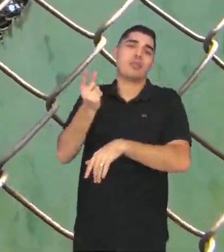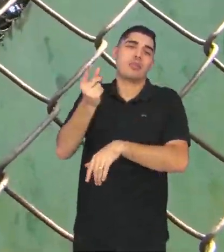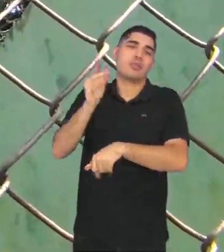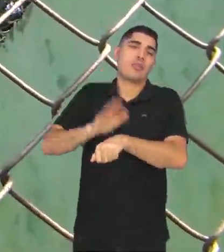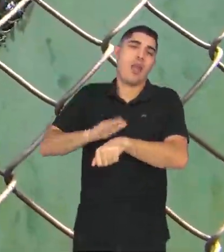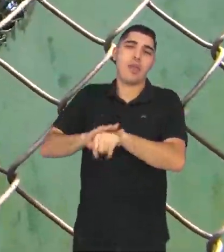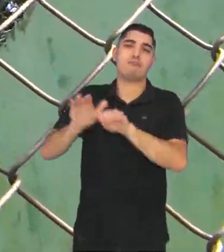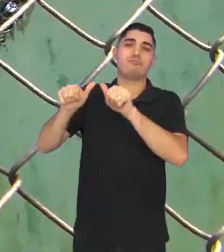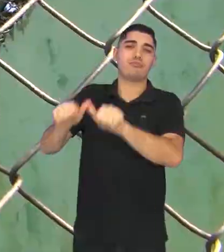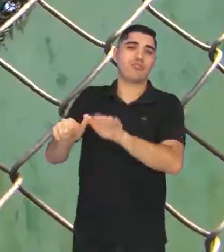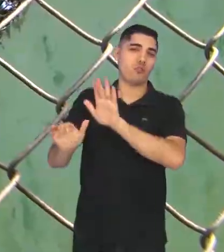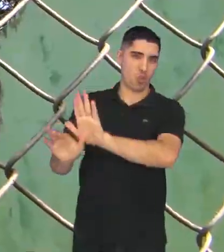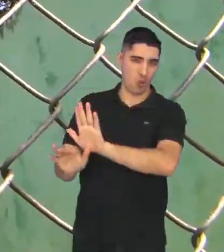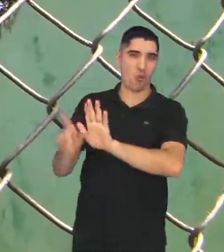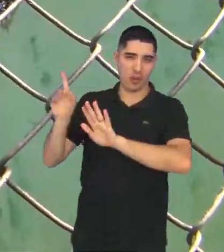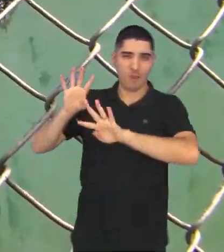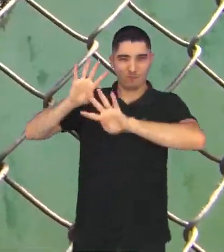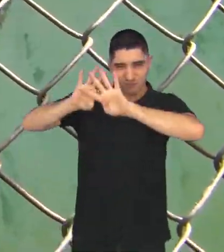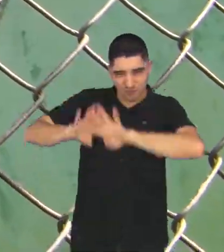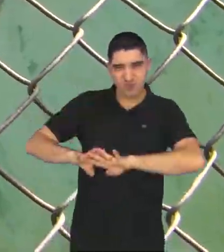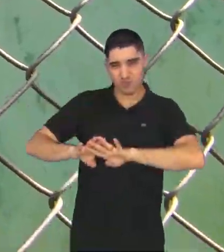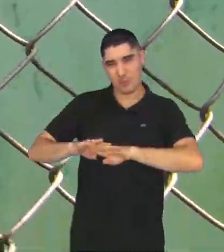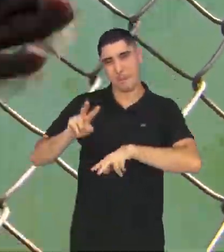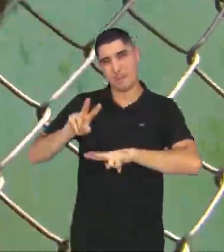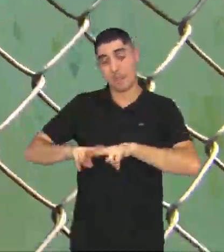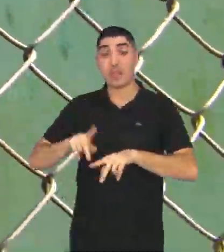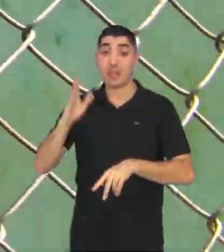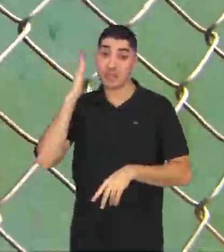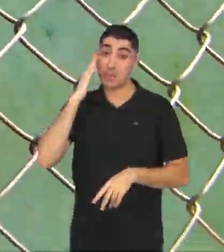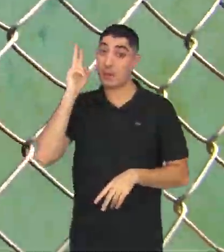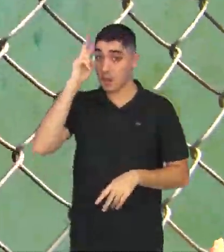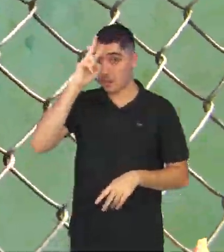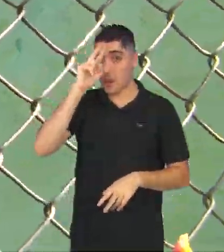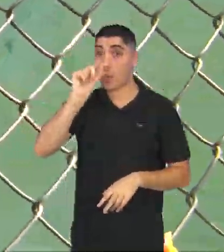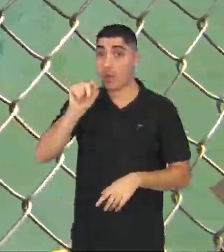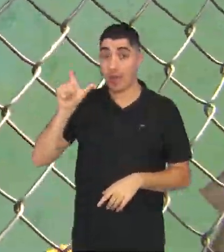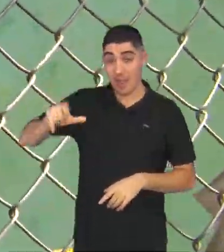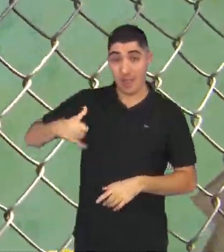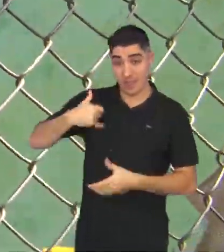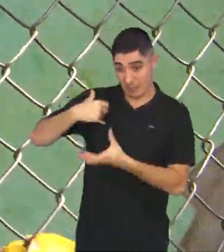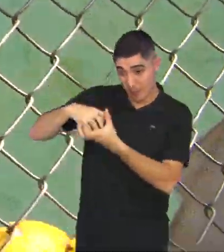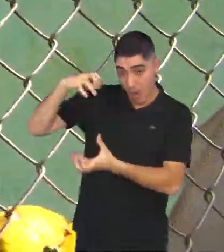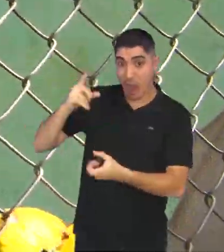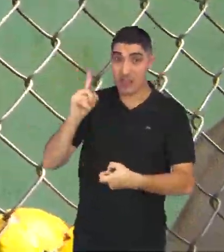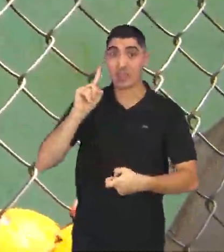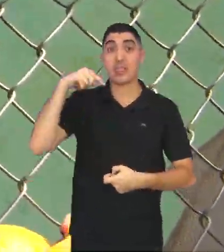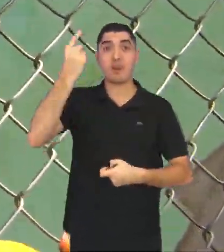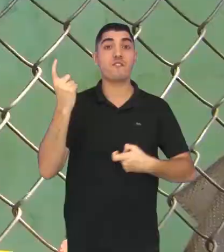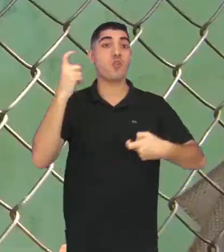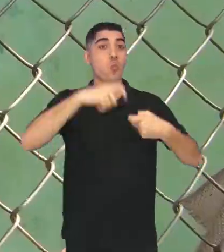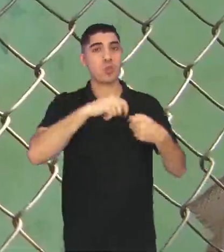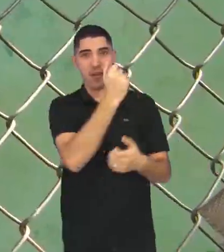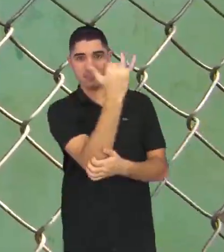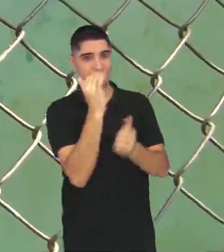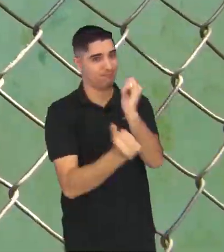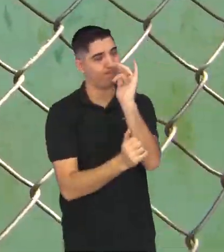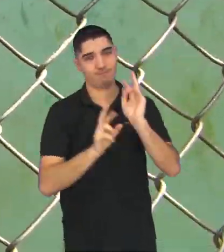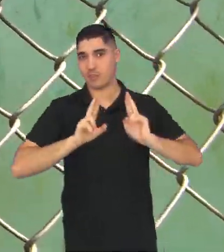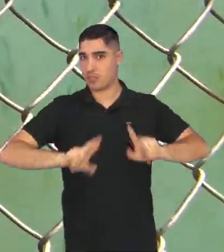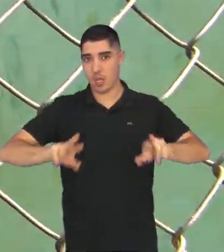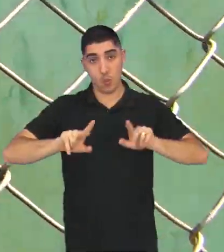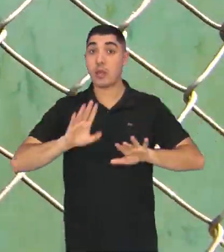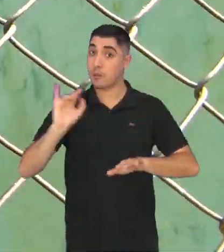em cativeiro. Importante frisar que, como alguns são idosos, não serão reintroduzidos na natureza.